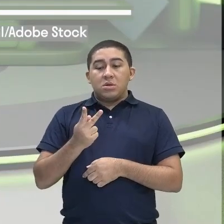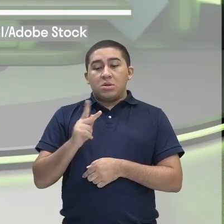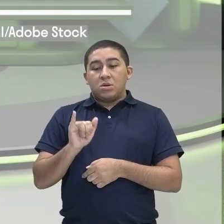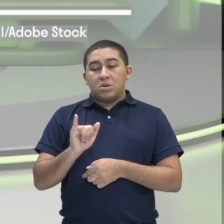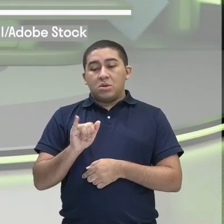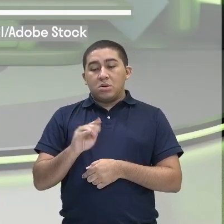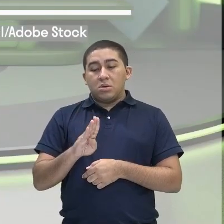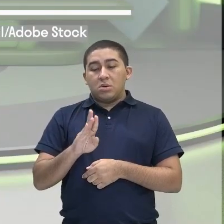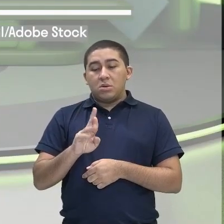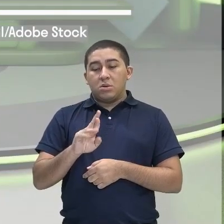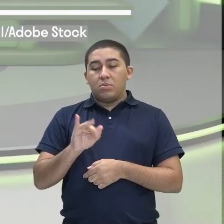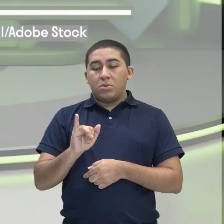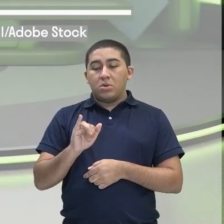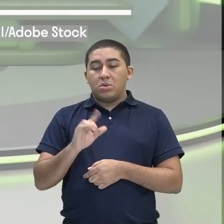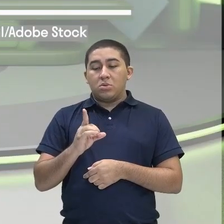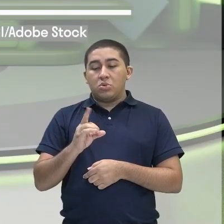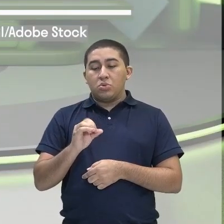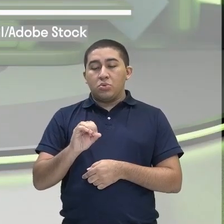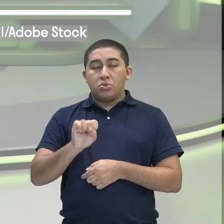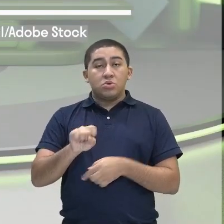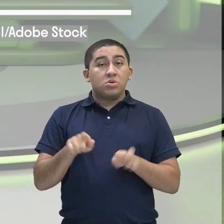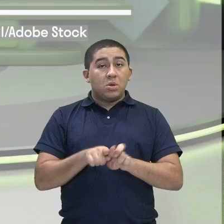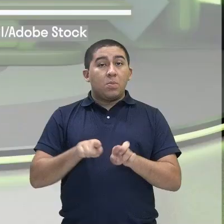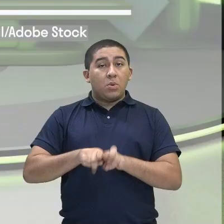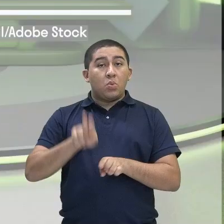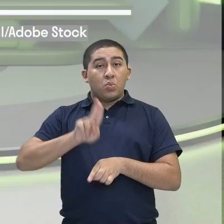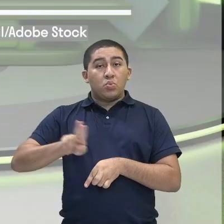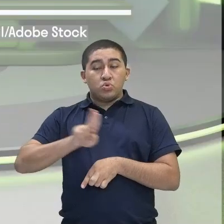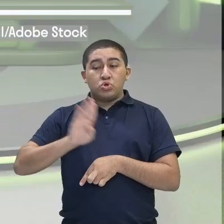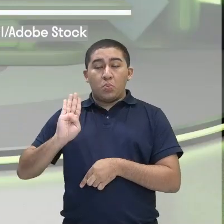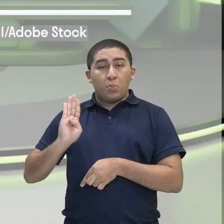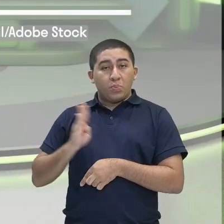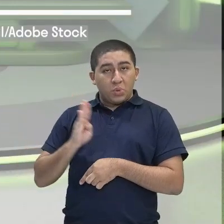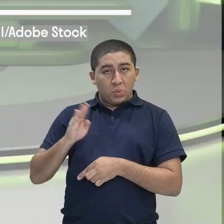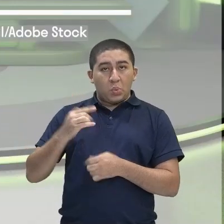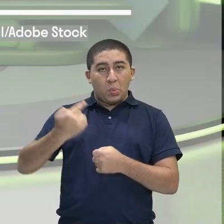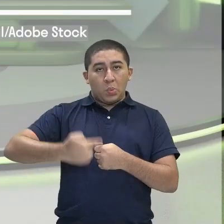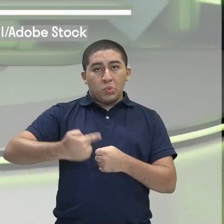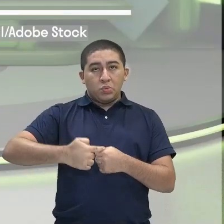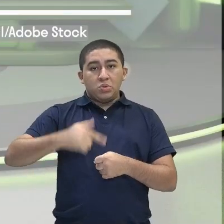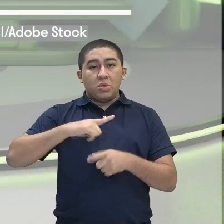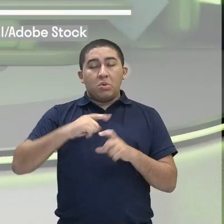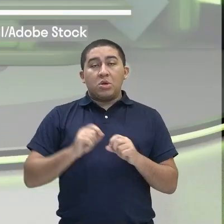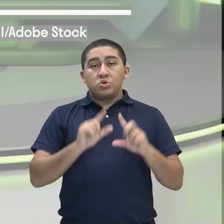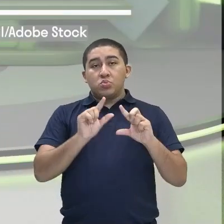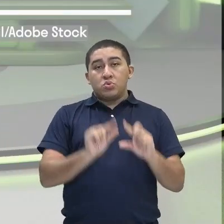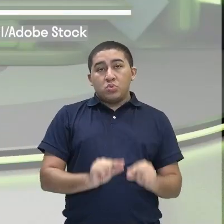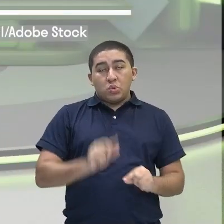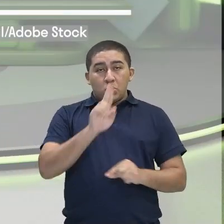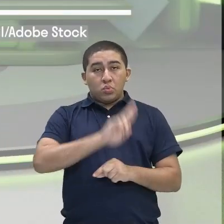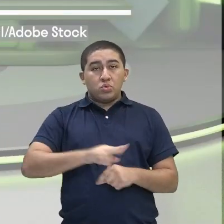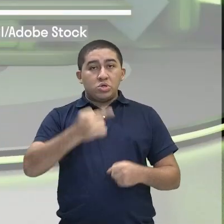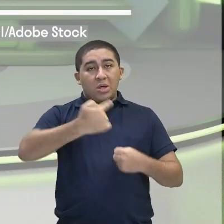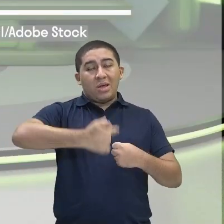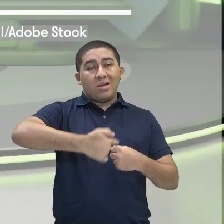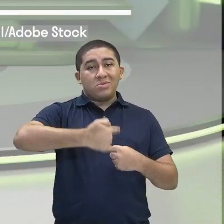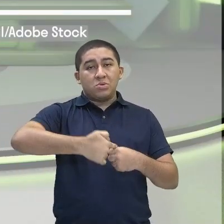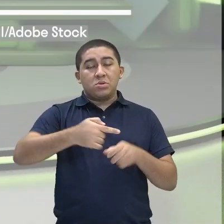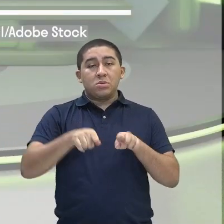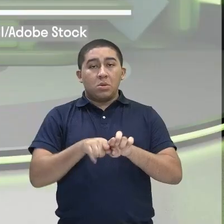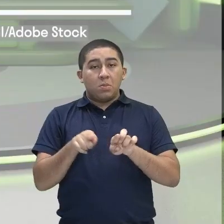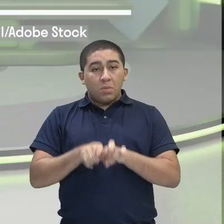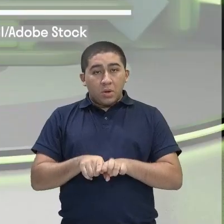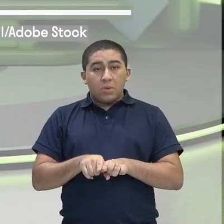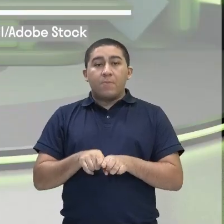e o uso de biocombustíveis, que buscam aí reduzir a dependência dos combustíveis fósseis, como a gasolina e o diesel, e minimizar